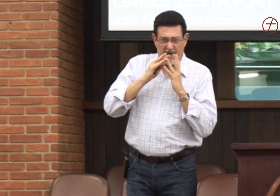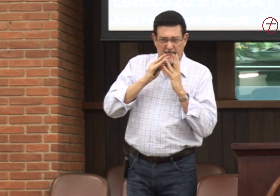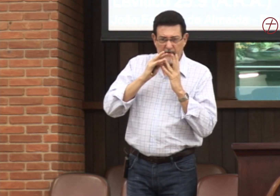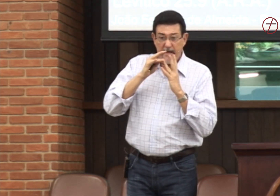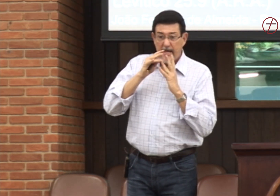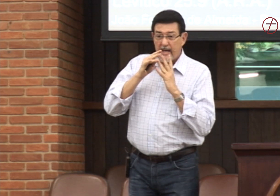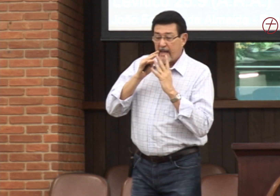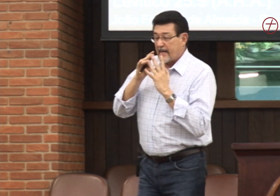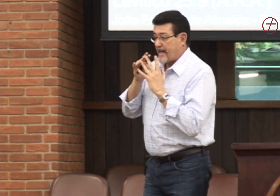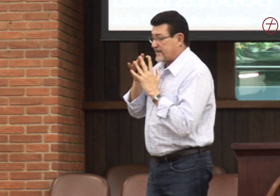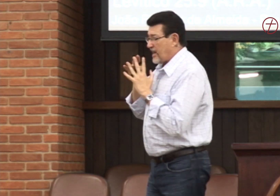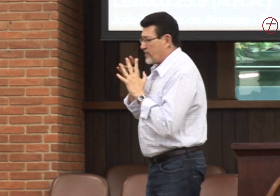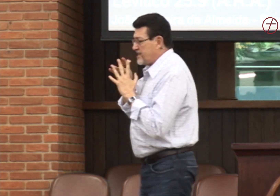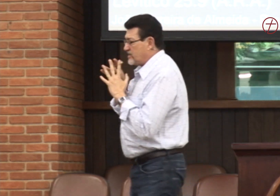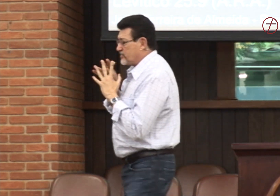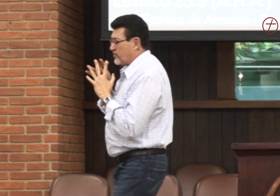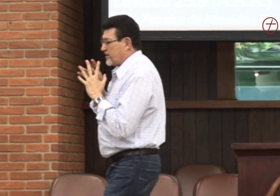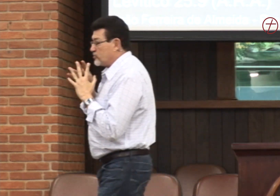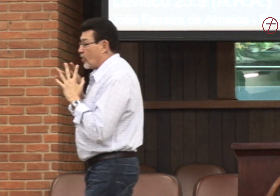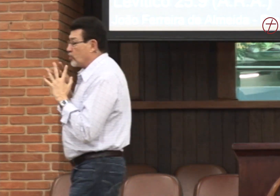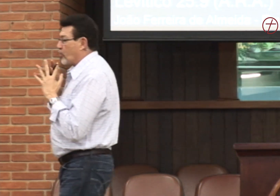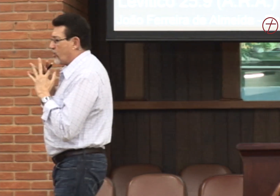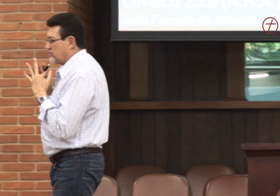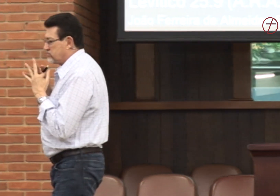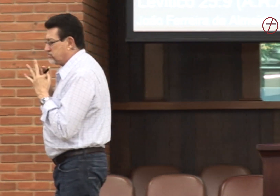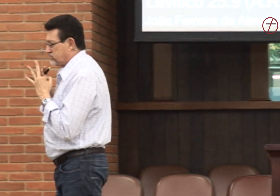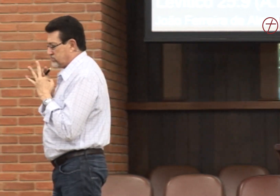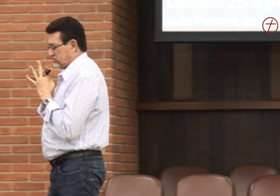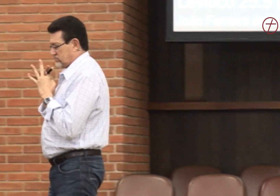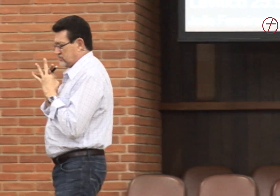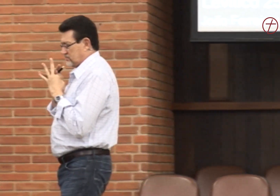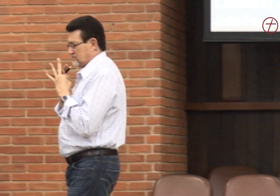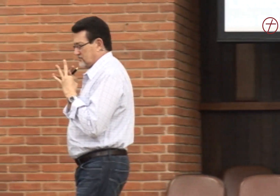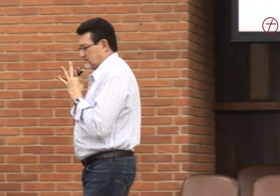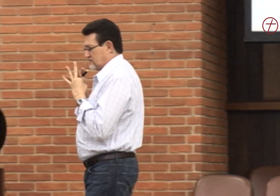o ano oitavo e até o início do ano